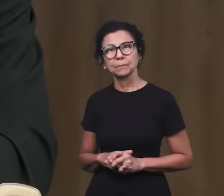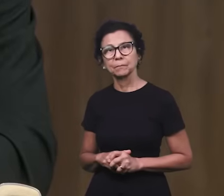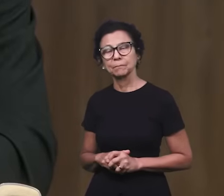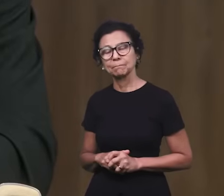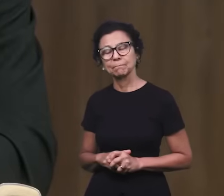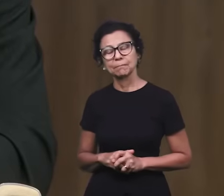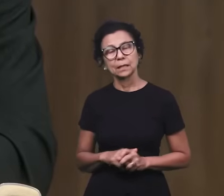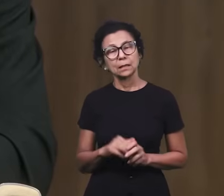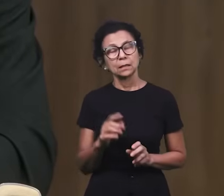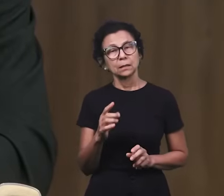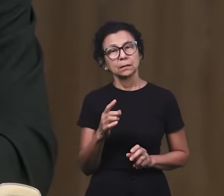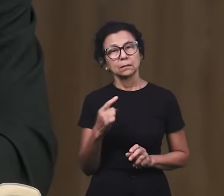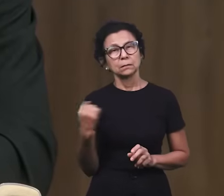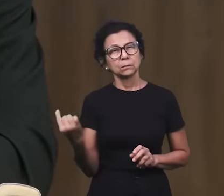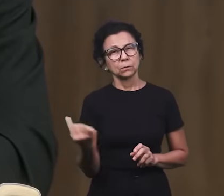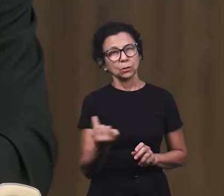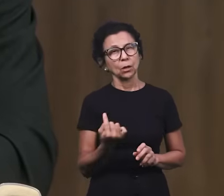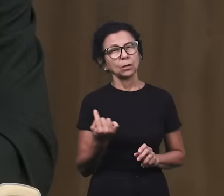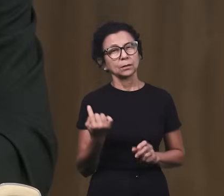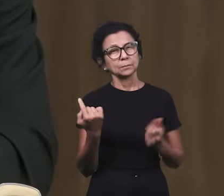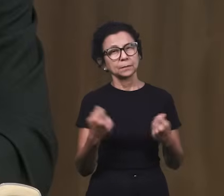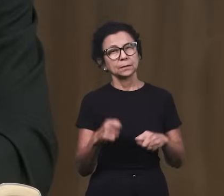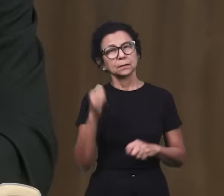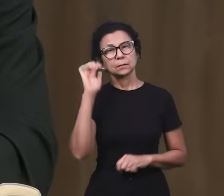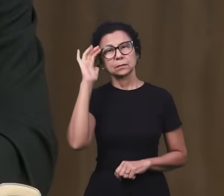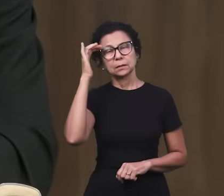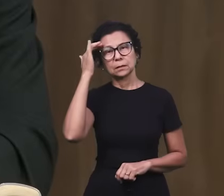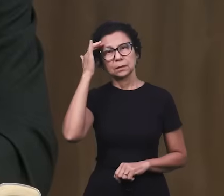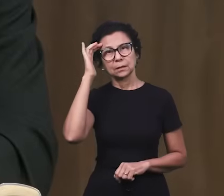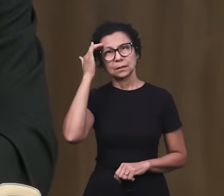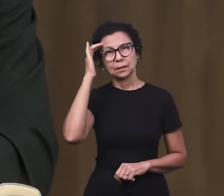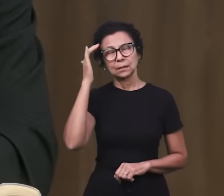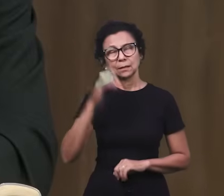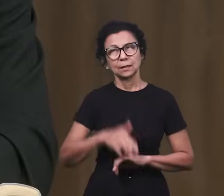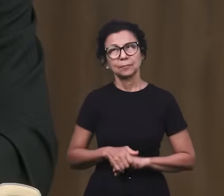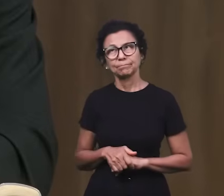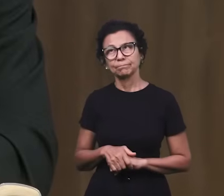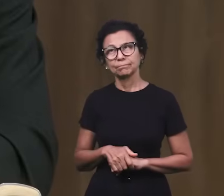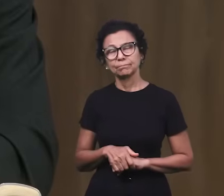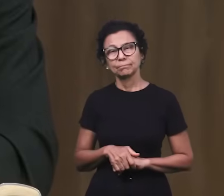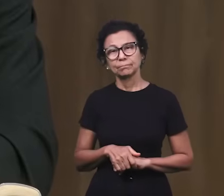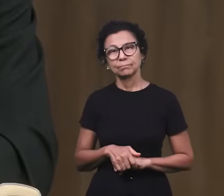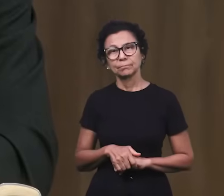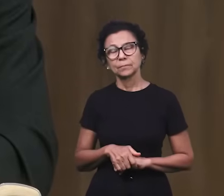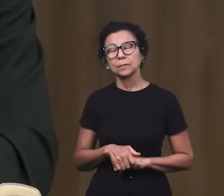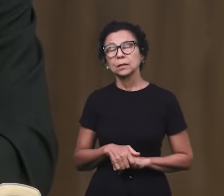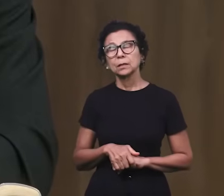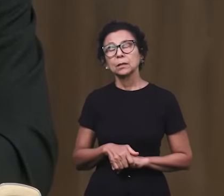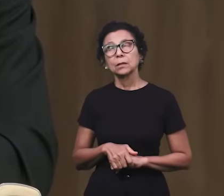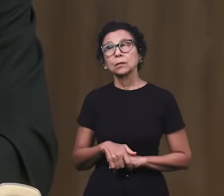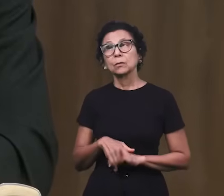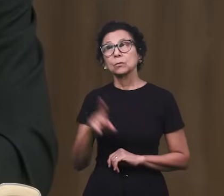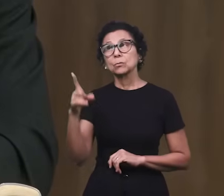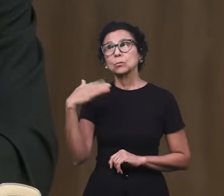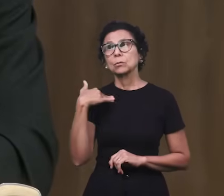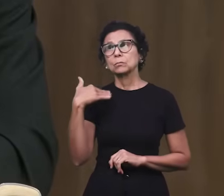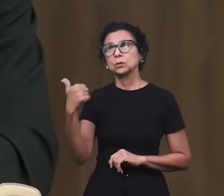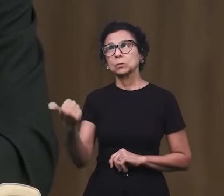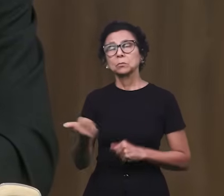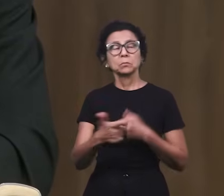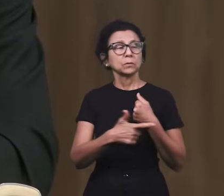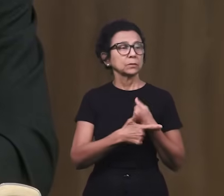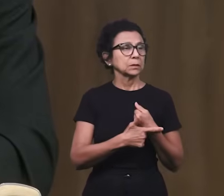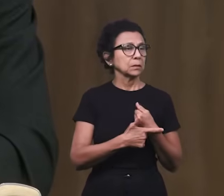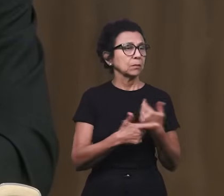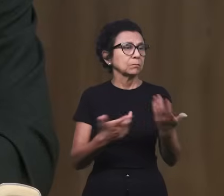vez. Vamos todos nós procurar entender o nosso chamado. Quando o homem